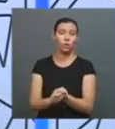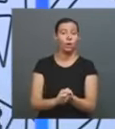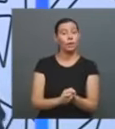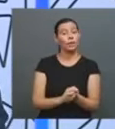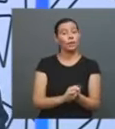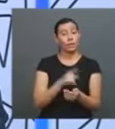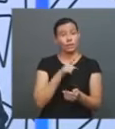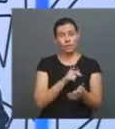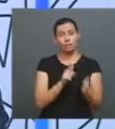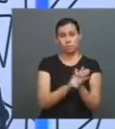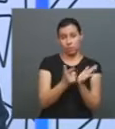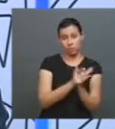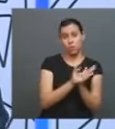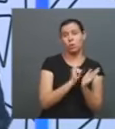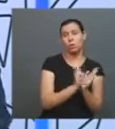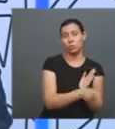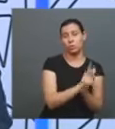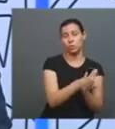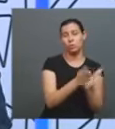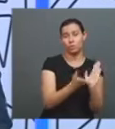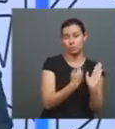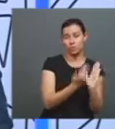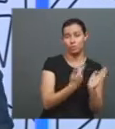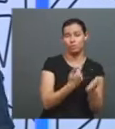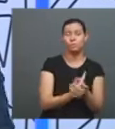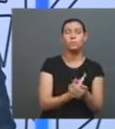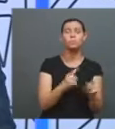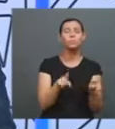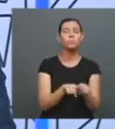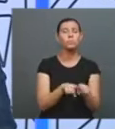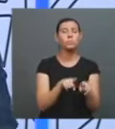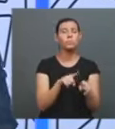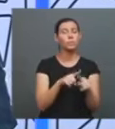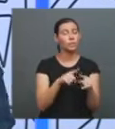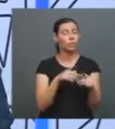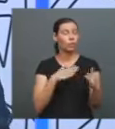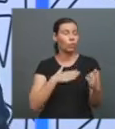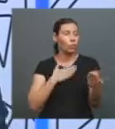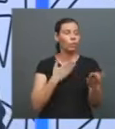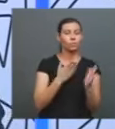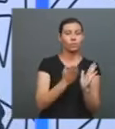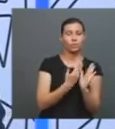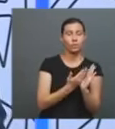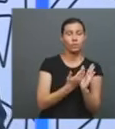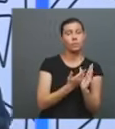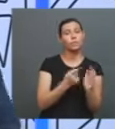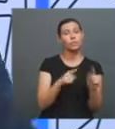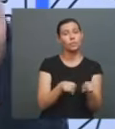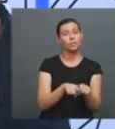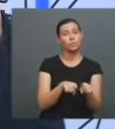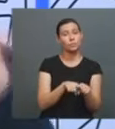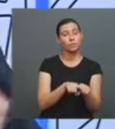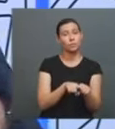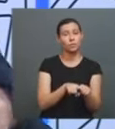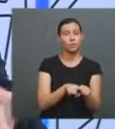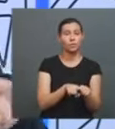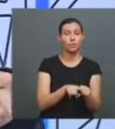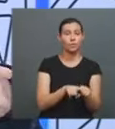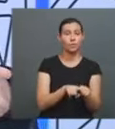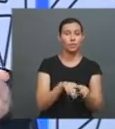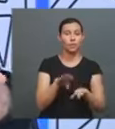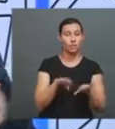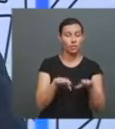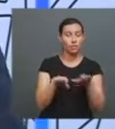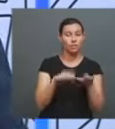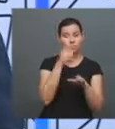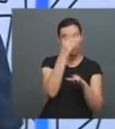para ficar. Não seja por causa do fetiche do papel, mas também por causa de alguns outros mecanismos de portabilidade offline que tem o